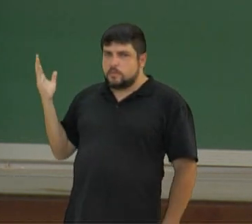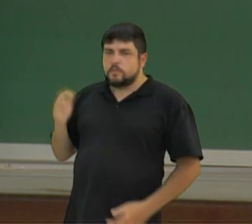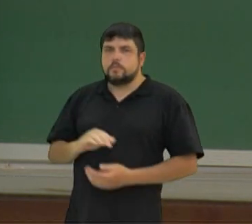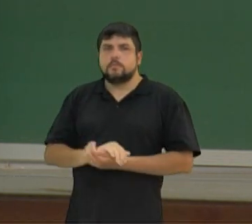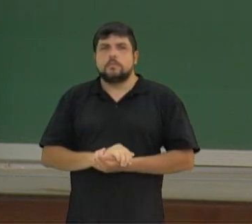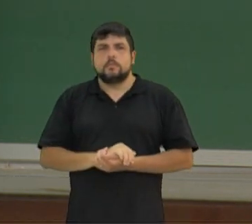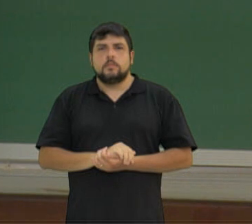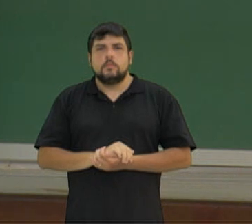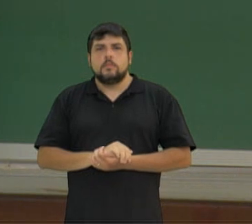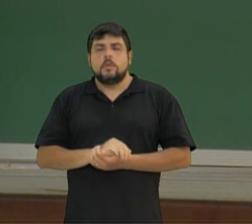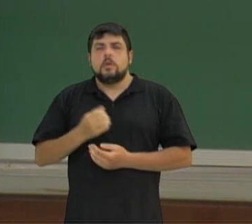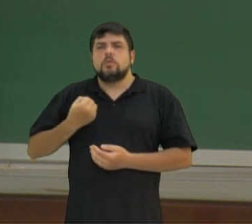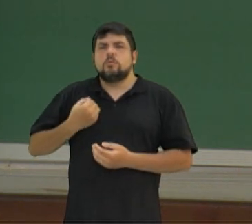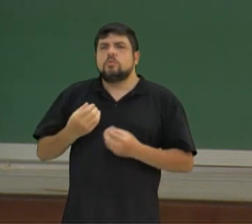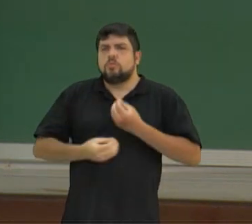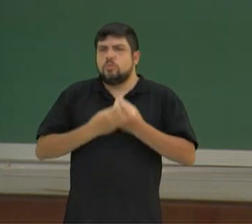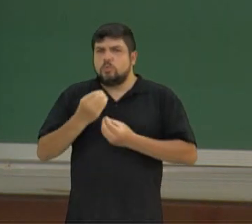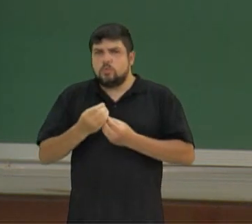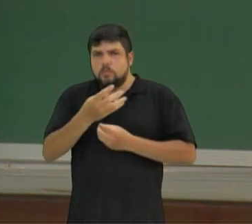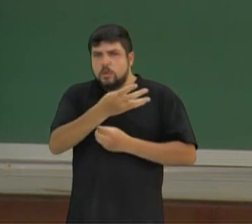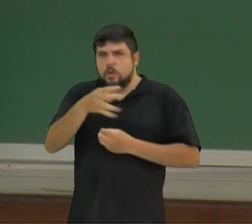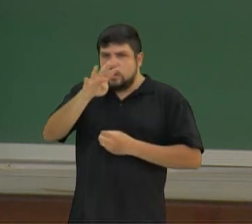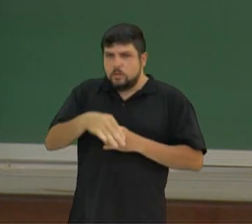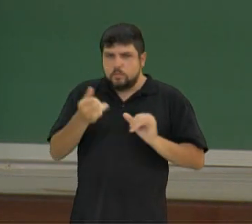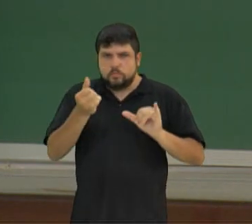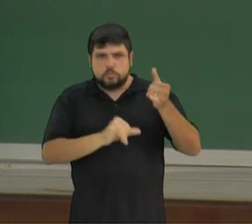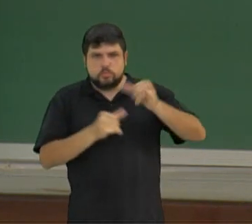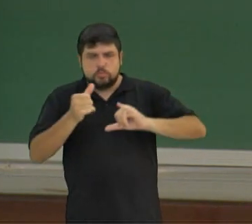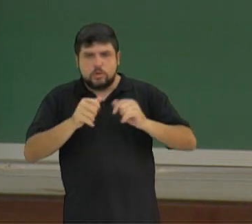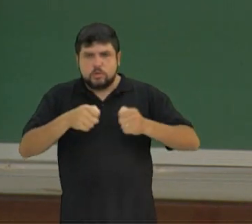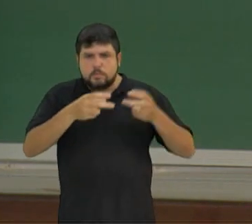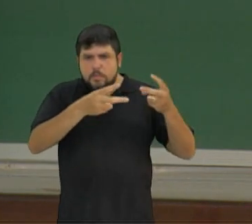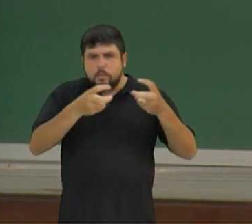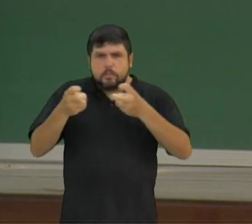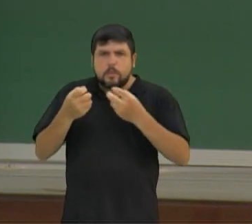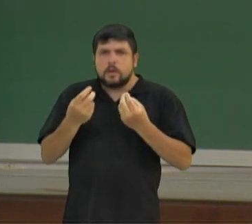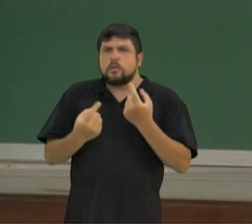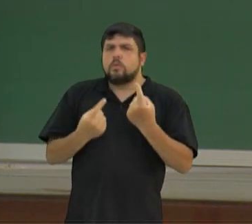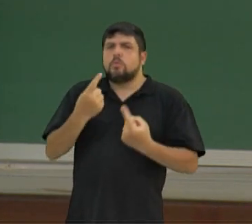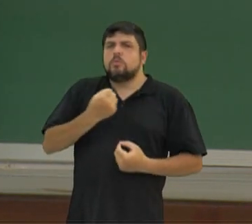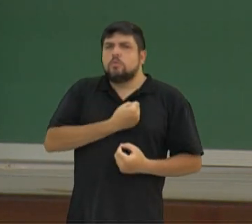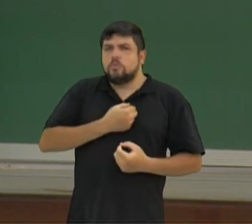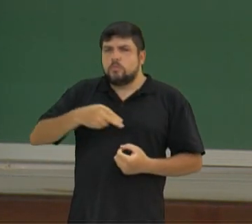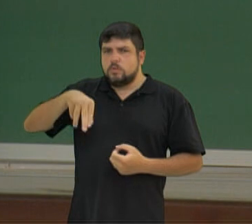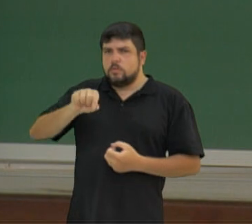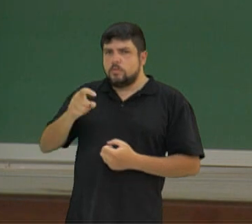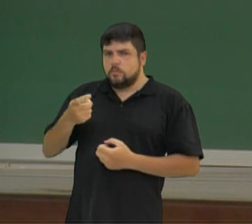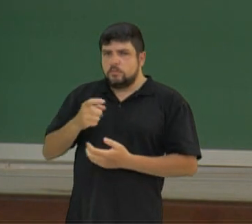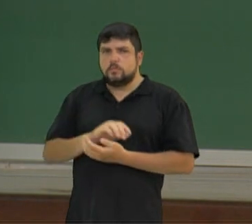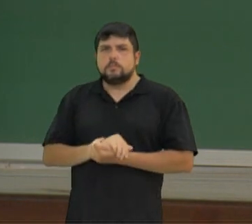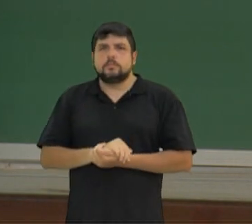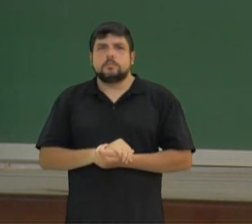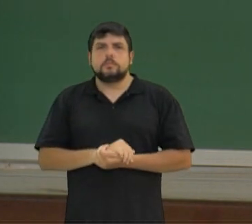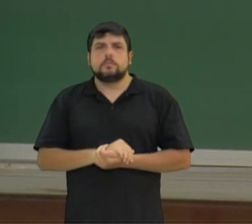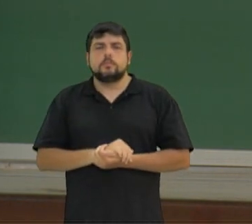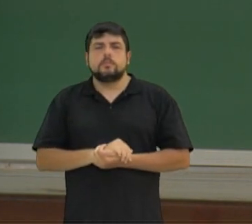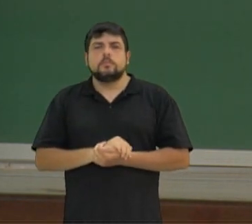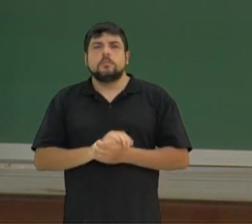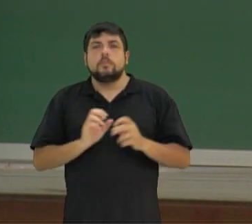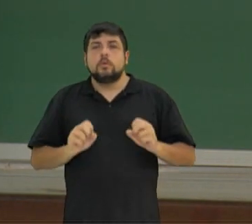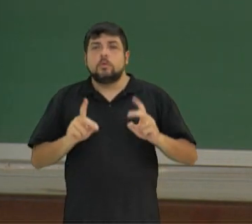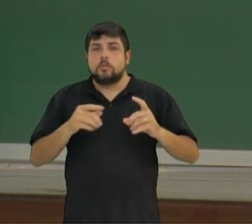sabe que buscando lá na tabela periódica a gente consegue observar quais são os números de oxidação dos elementos. Feito isso, a gente consegue